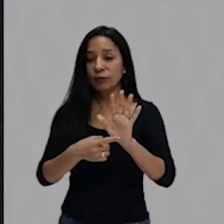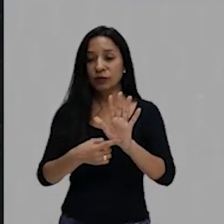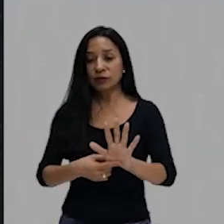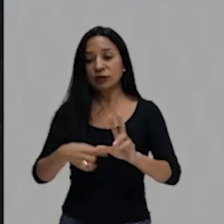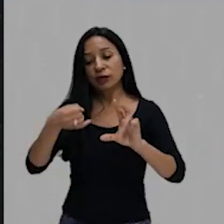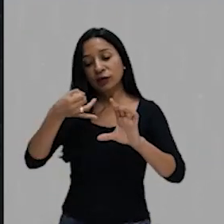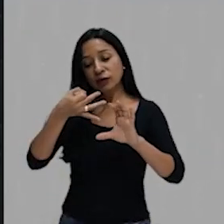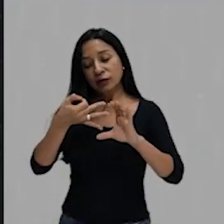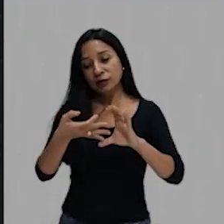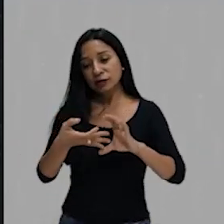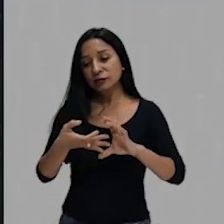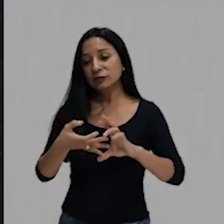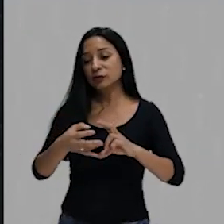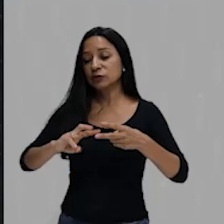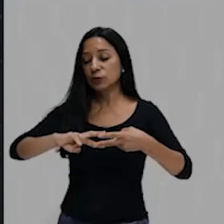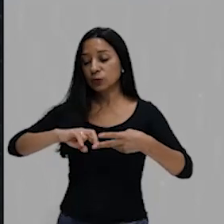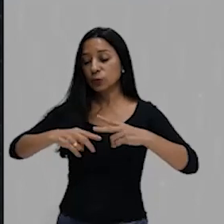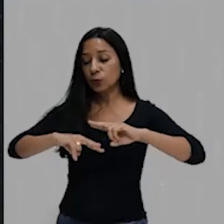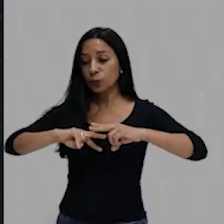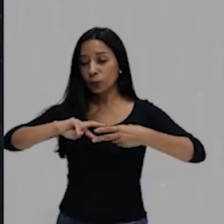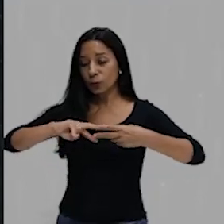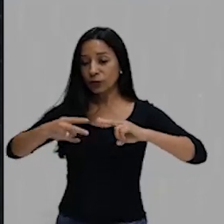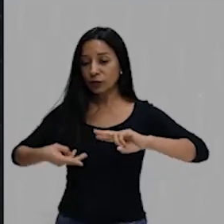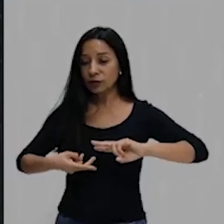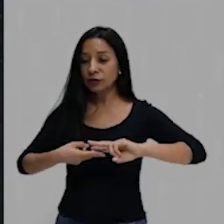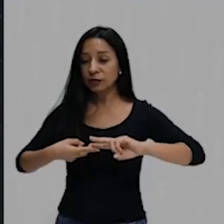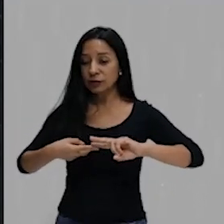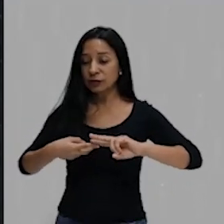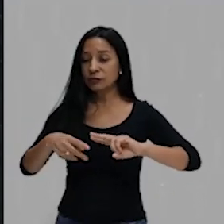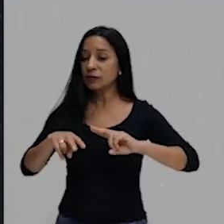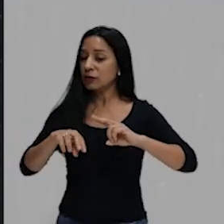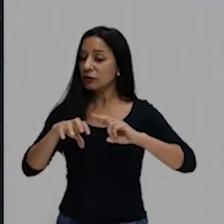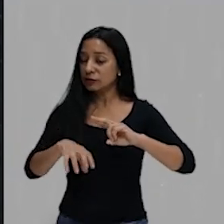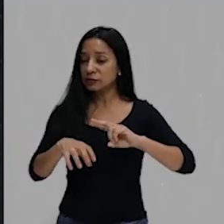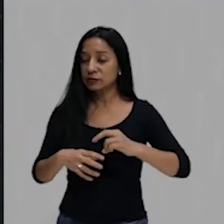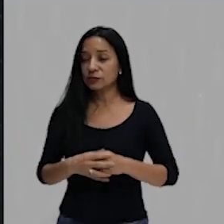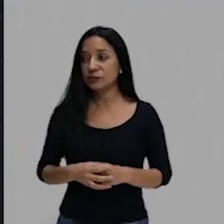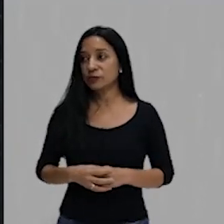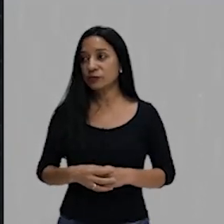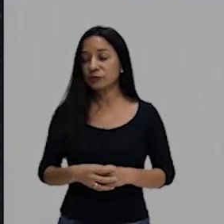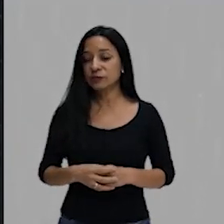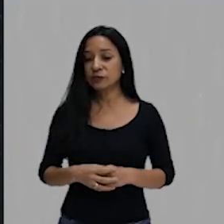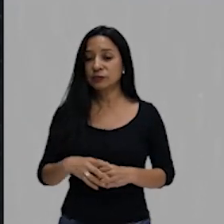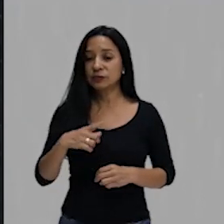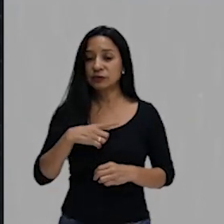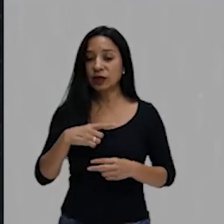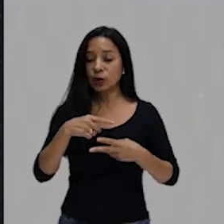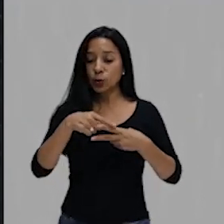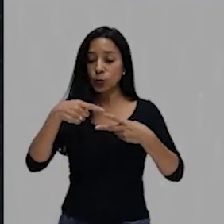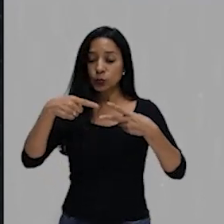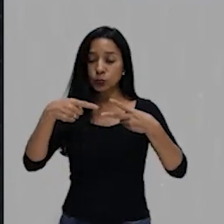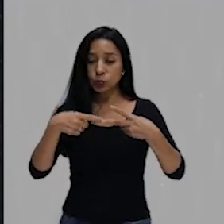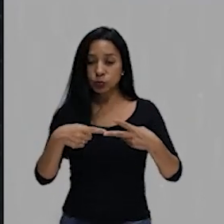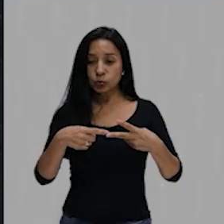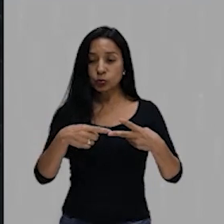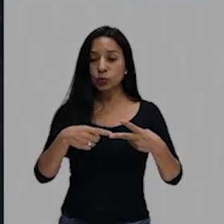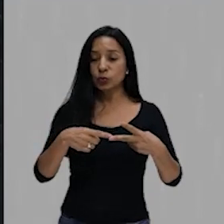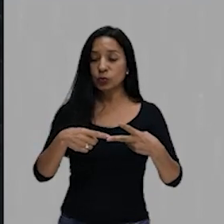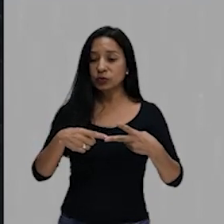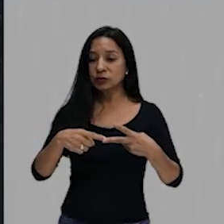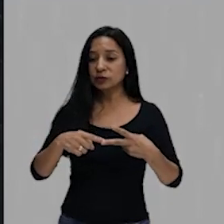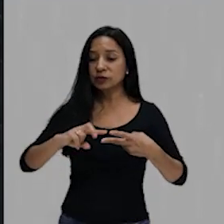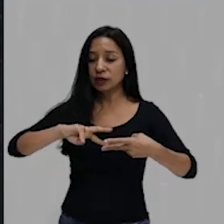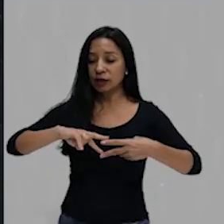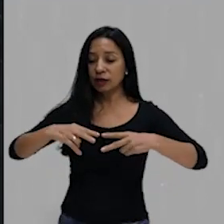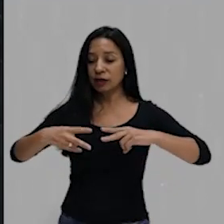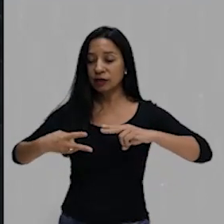a característica do alelo recessivo, certo? Então, significa que o indivíduo que tem 2 alelos dominantes ou apenas um